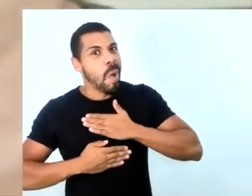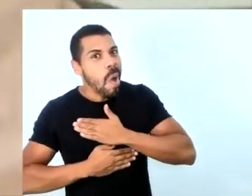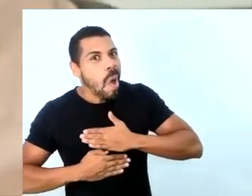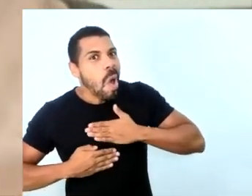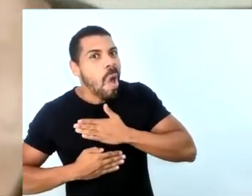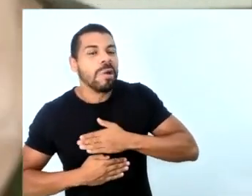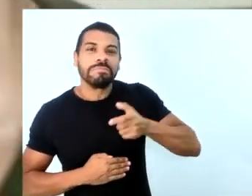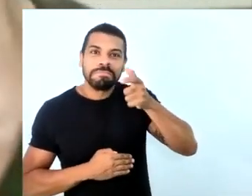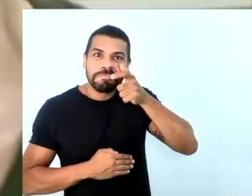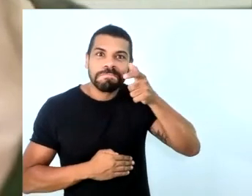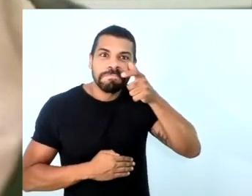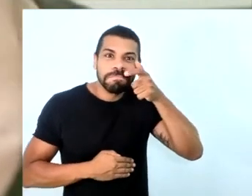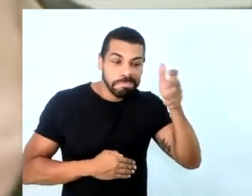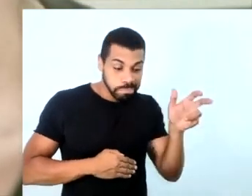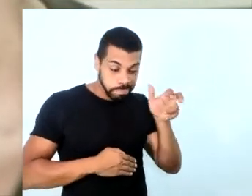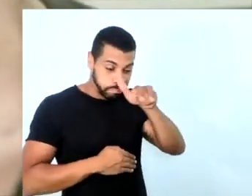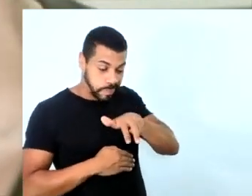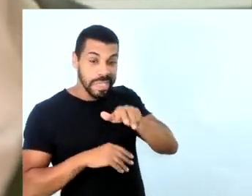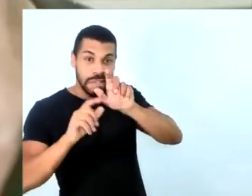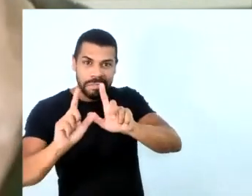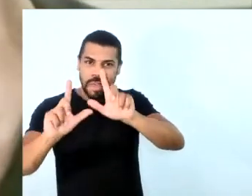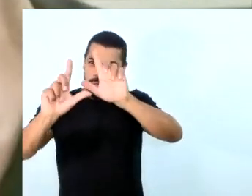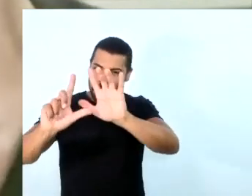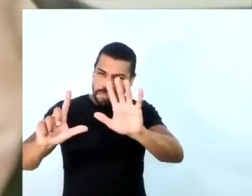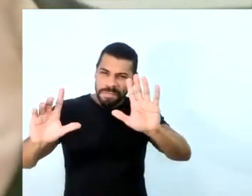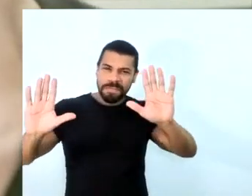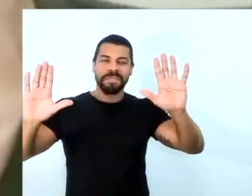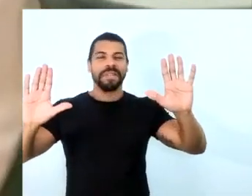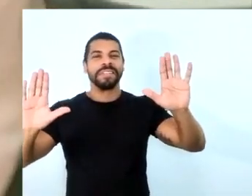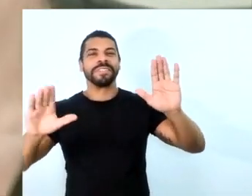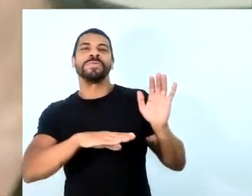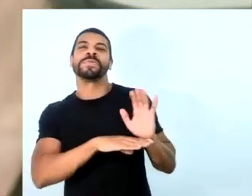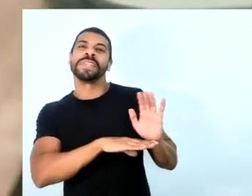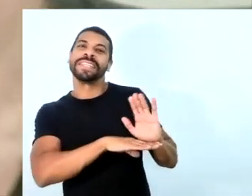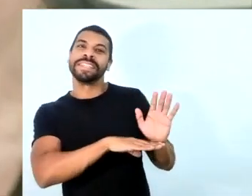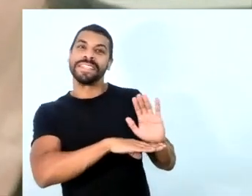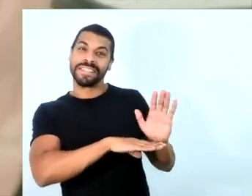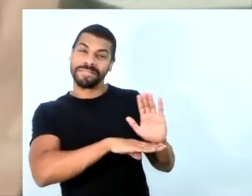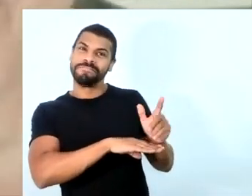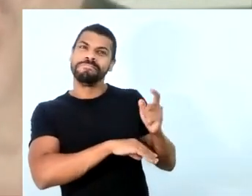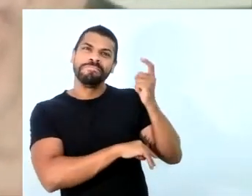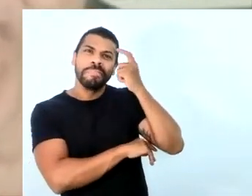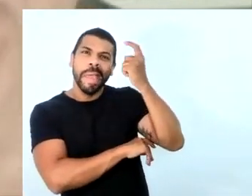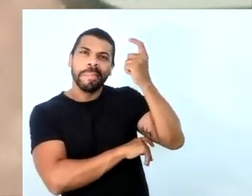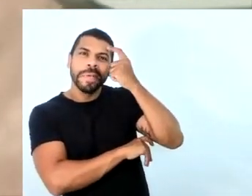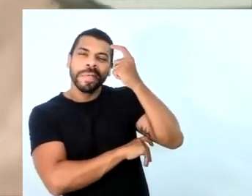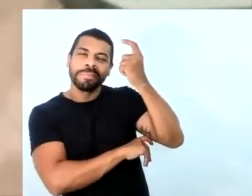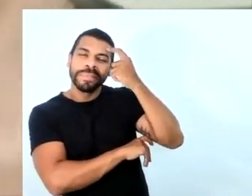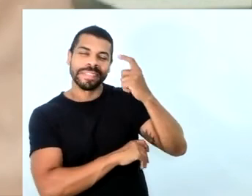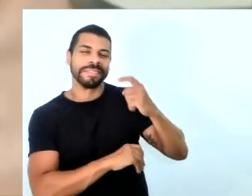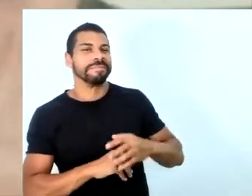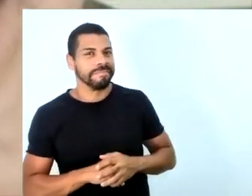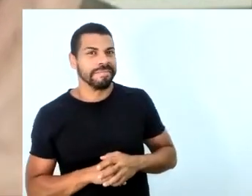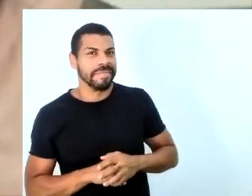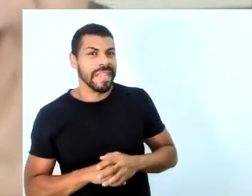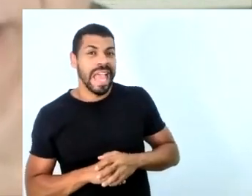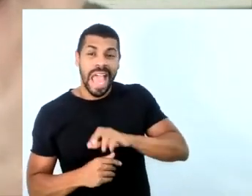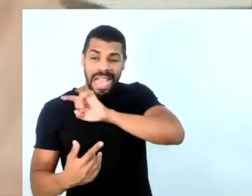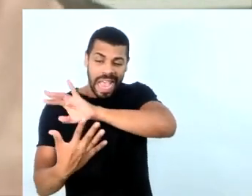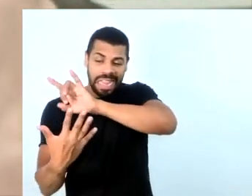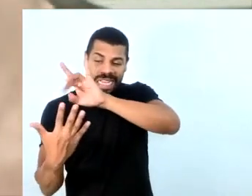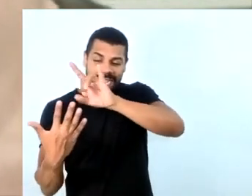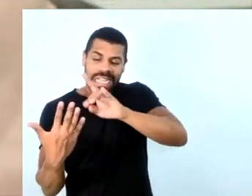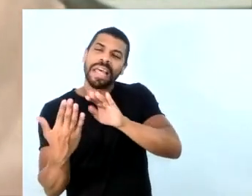gosta muito que as pessoas venham ver os filmes na tela grande, especialmente quando foram filmes, como a Natália falou no início, pensados para a tela